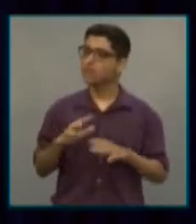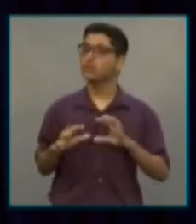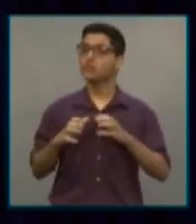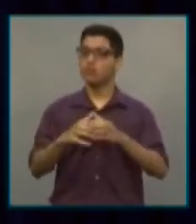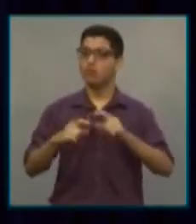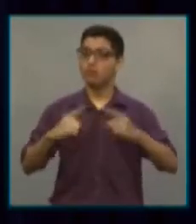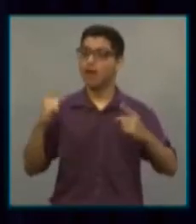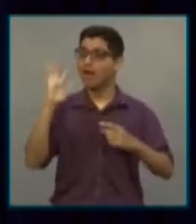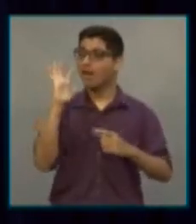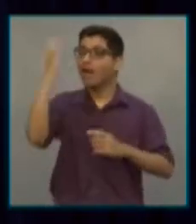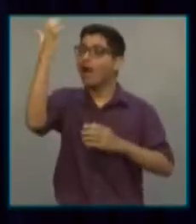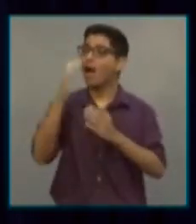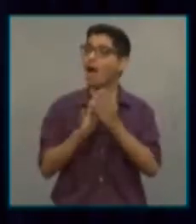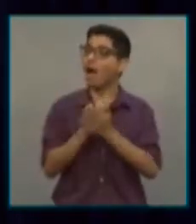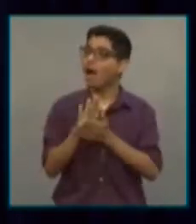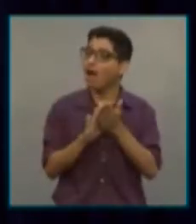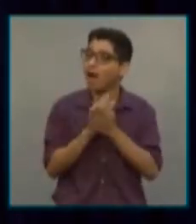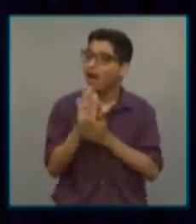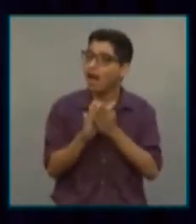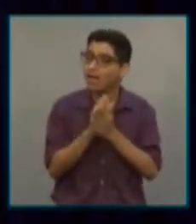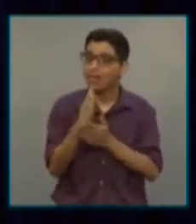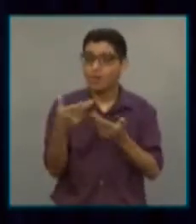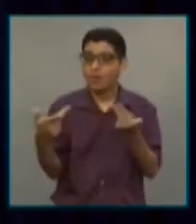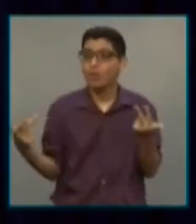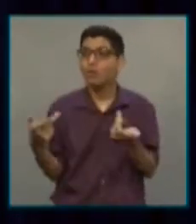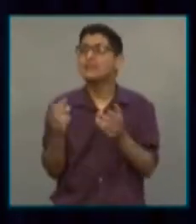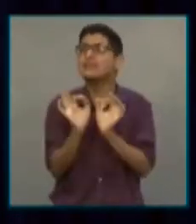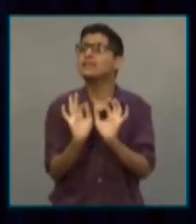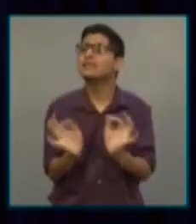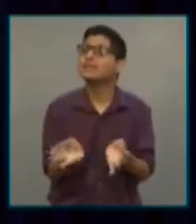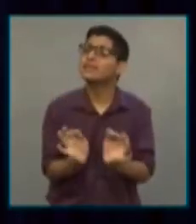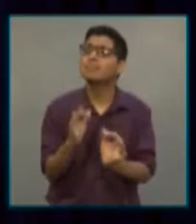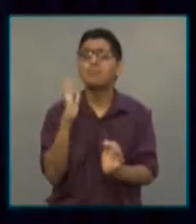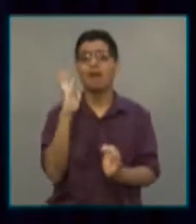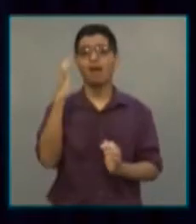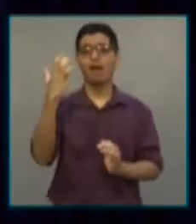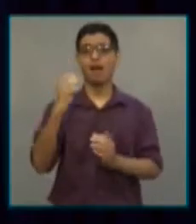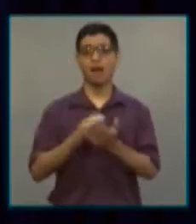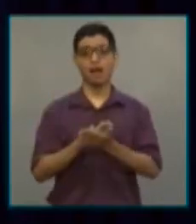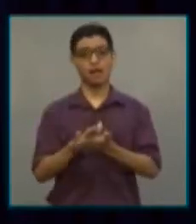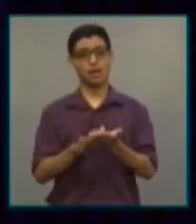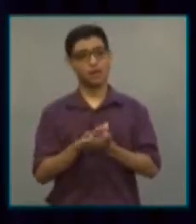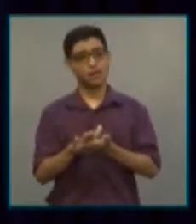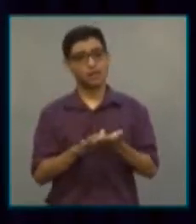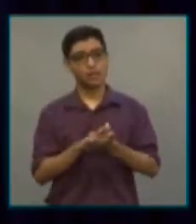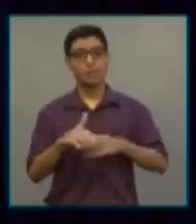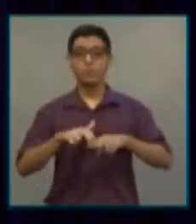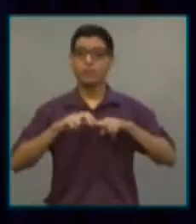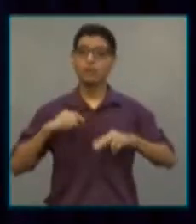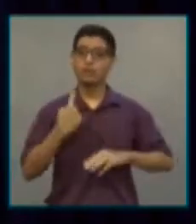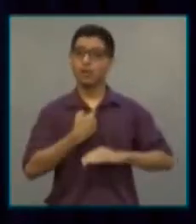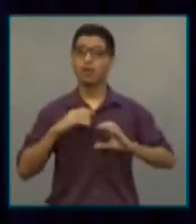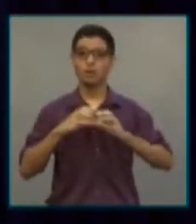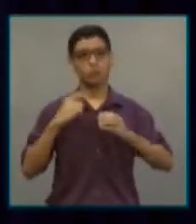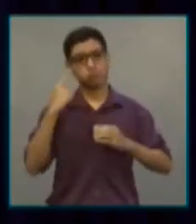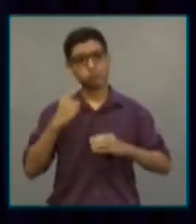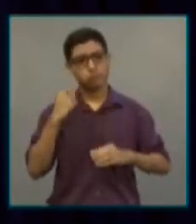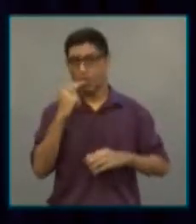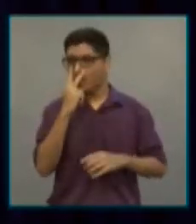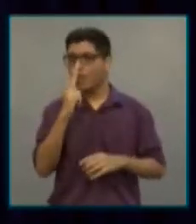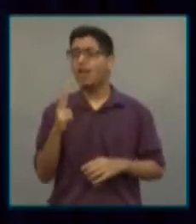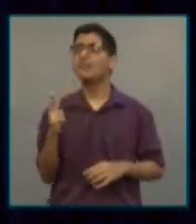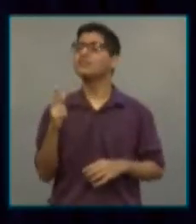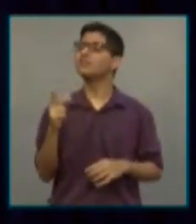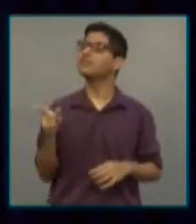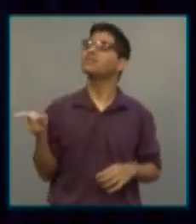resolveu os problemas mais básicos da advocacia. Então, o advogado não aguenta mais tanta conversa fiada. Eu